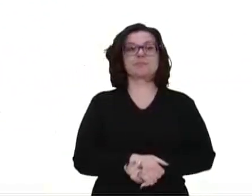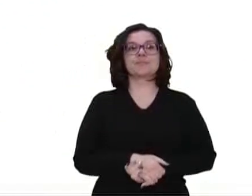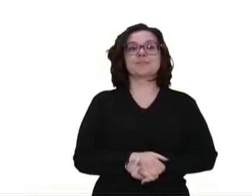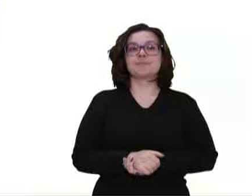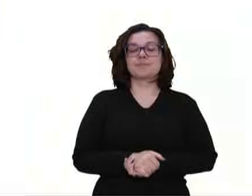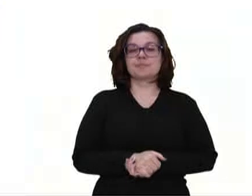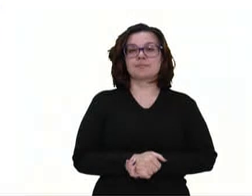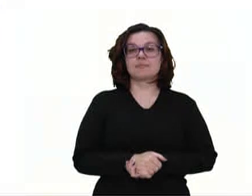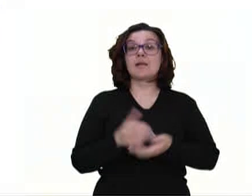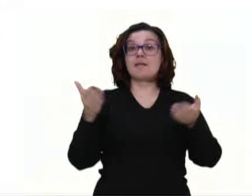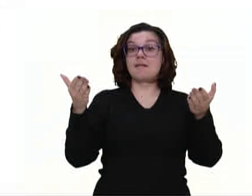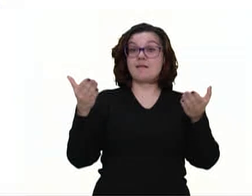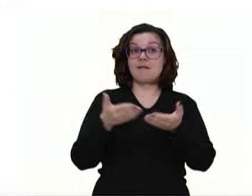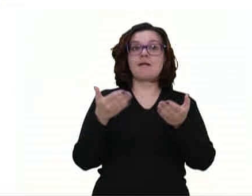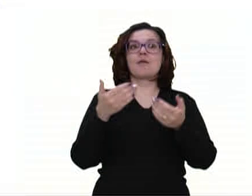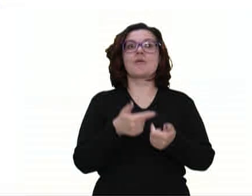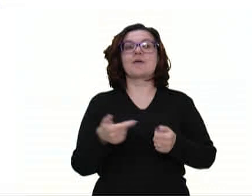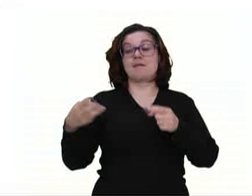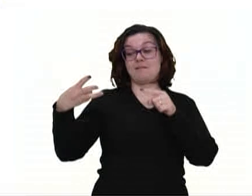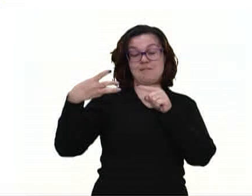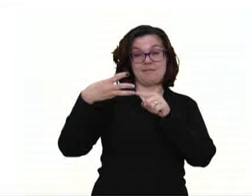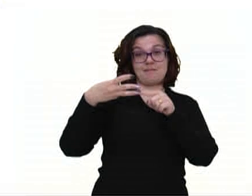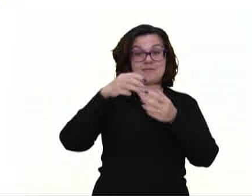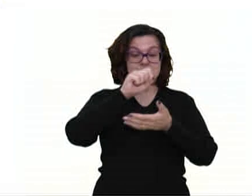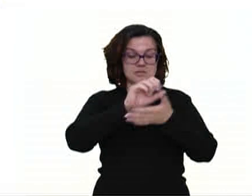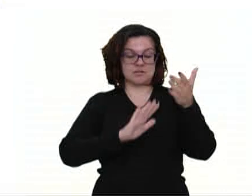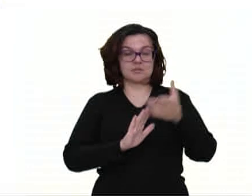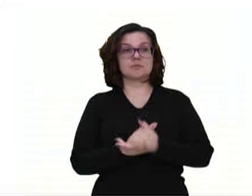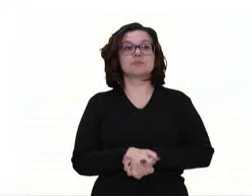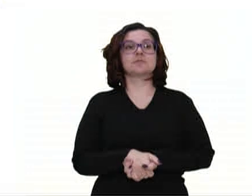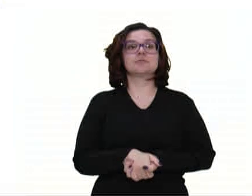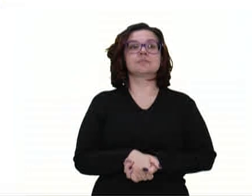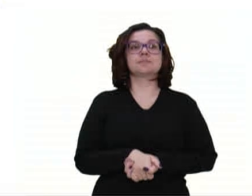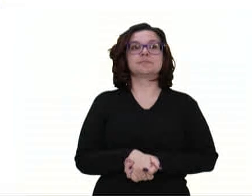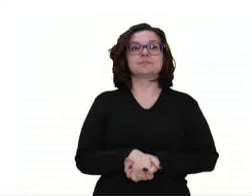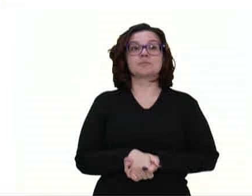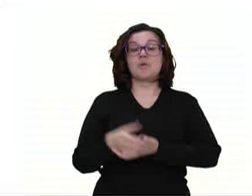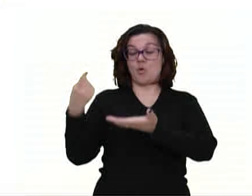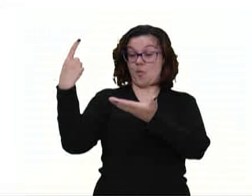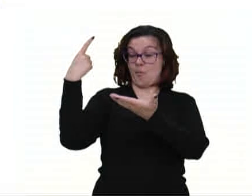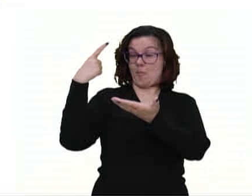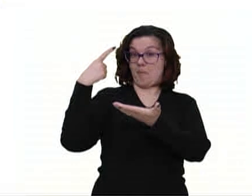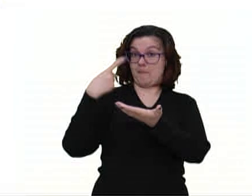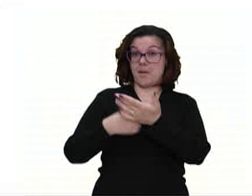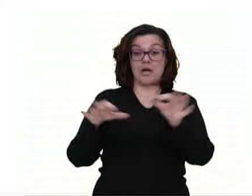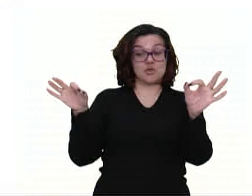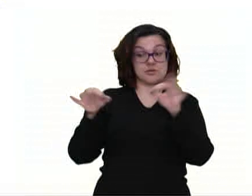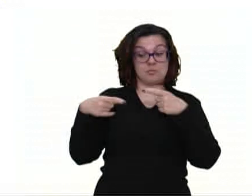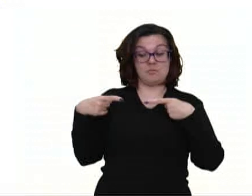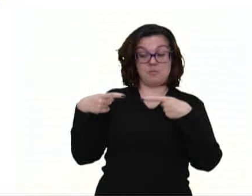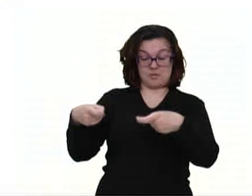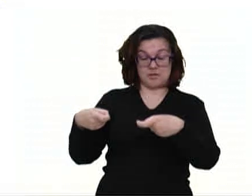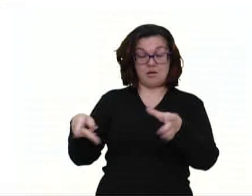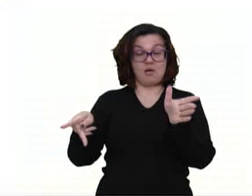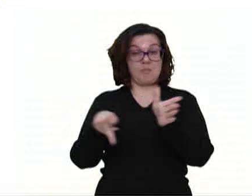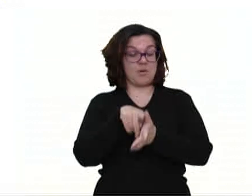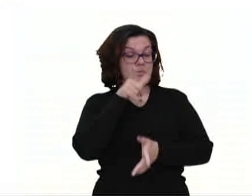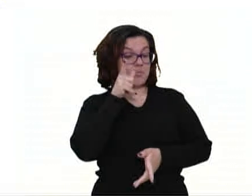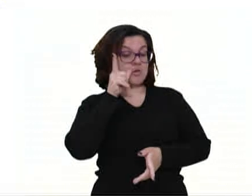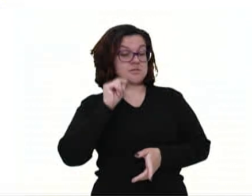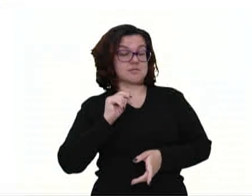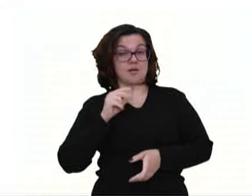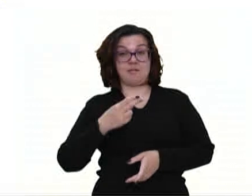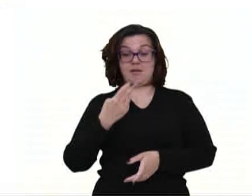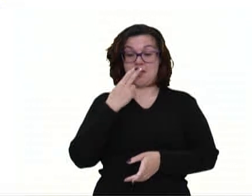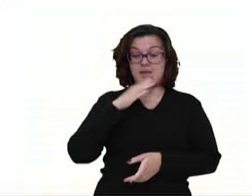extermínio. E essa atividade retoma essas ideias. A atividade 3 diz: o pacto de não agressão entre Stalin e Hitler, em agosto